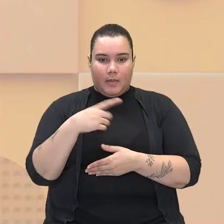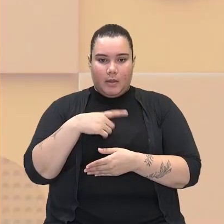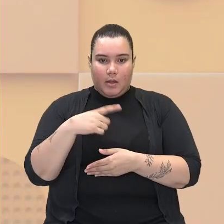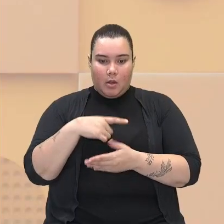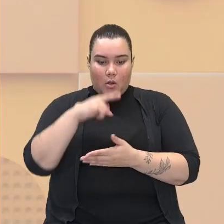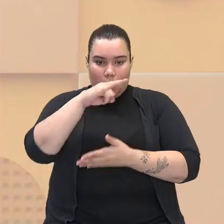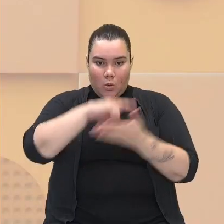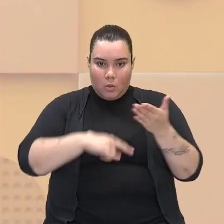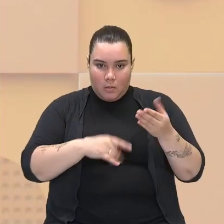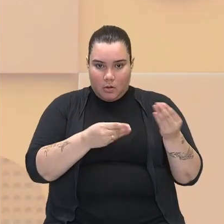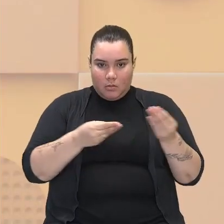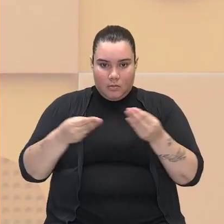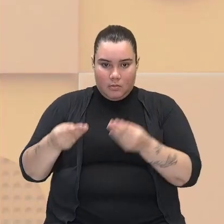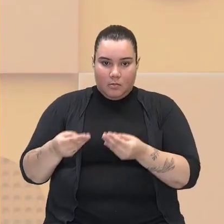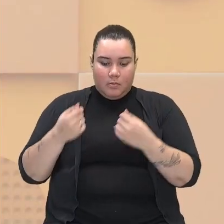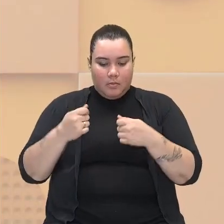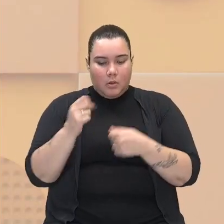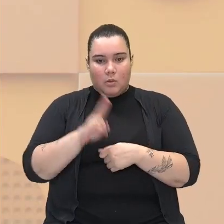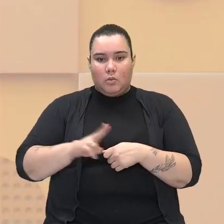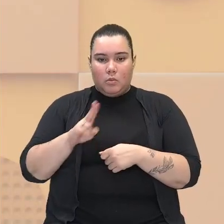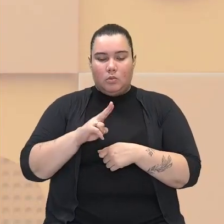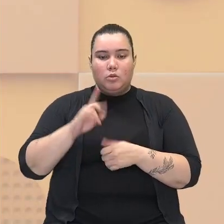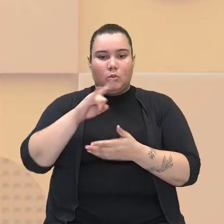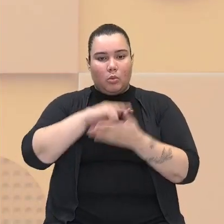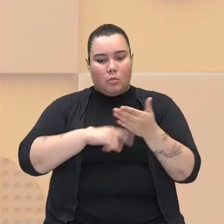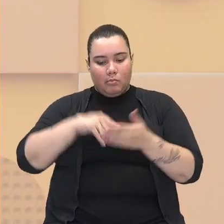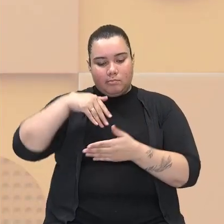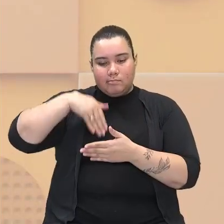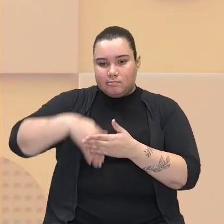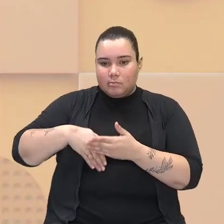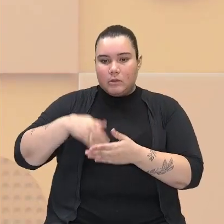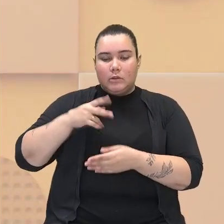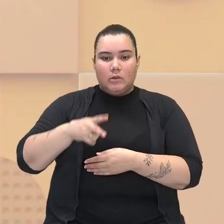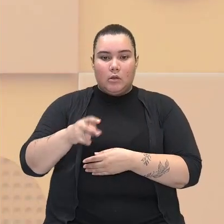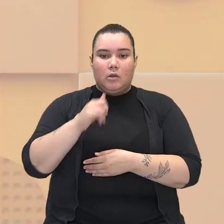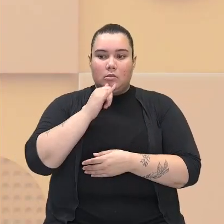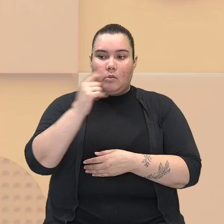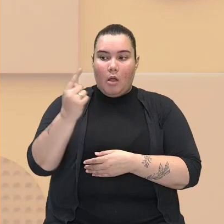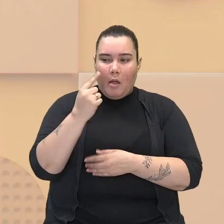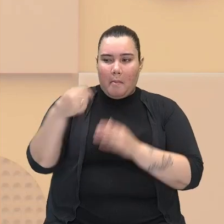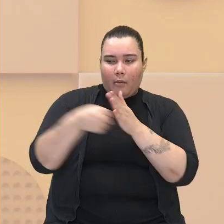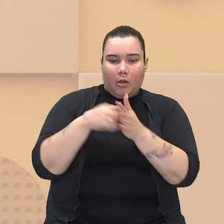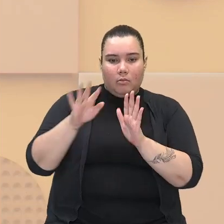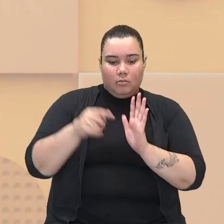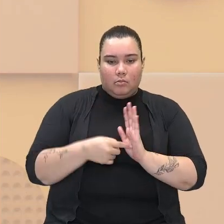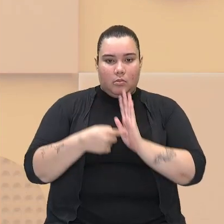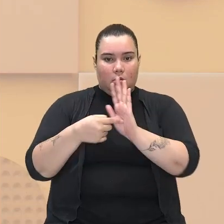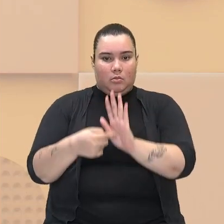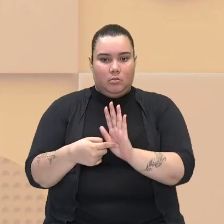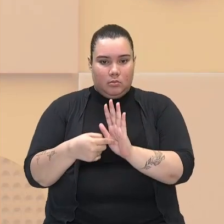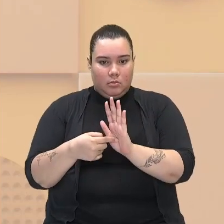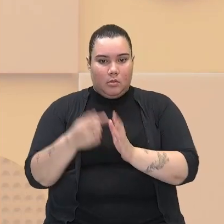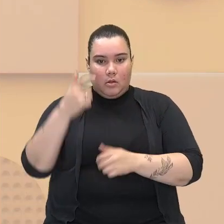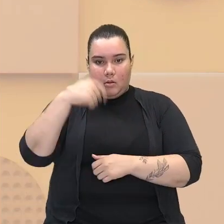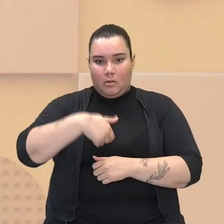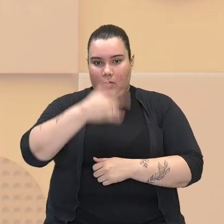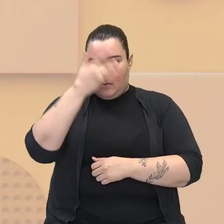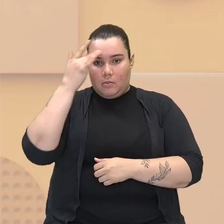posse desse documento, ele precisava andar com ele para garantir, apresentar, olha, sou um escravo, aliás, sou uma